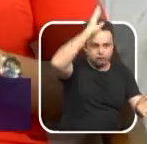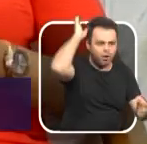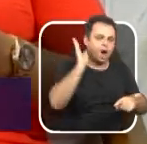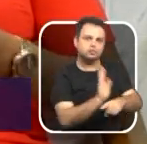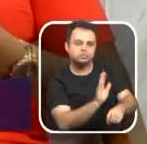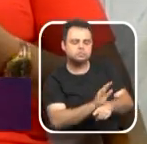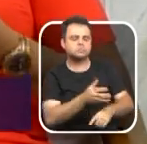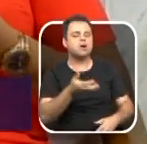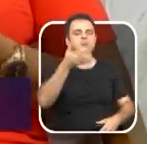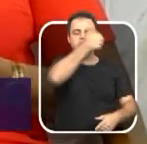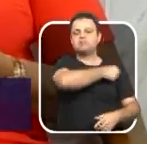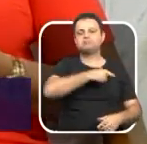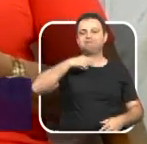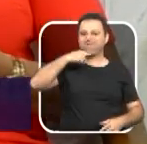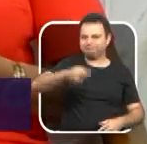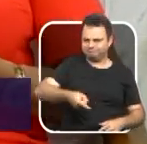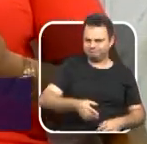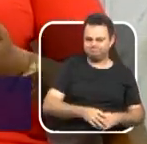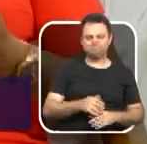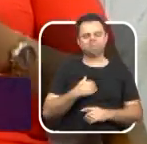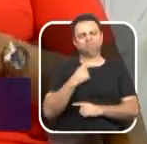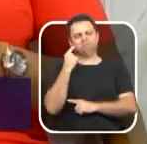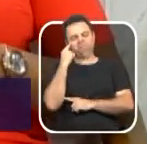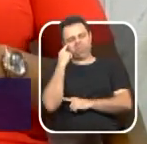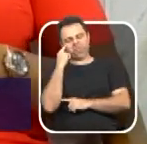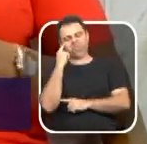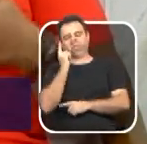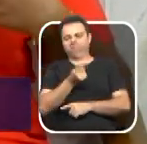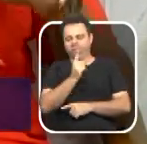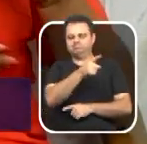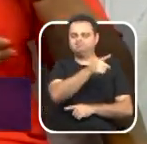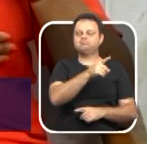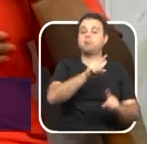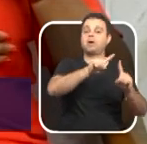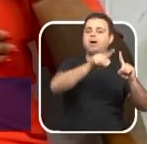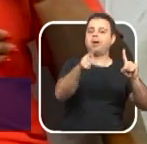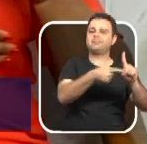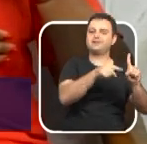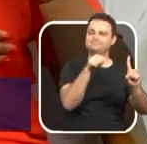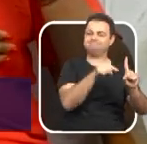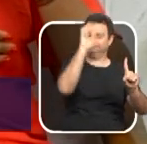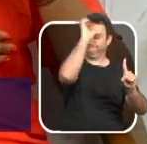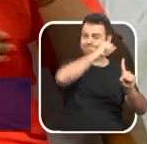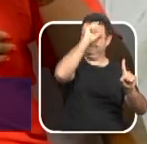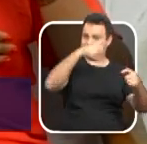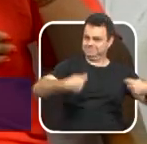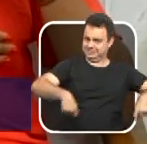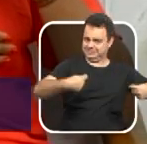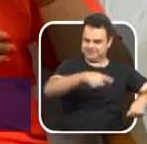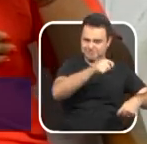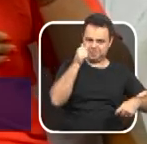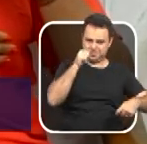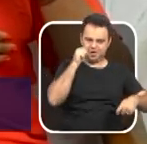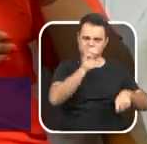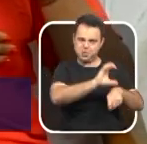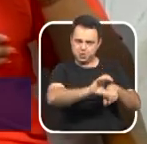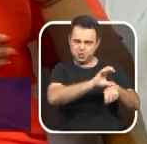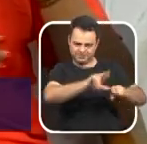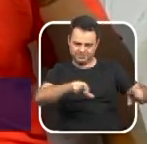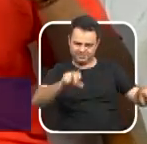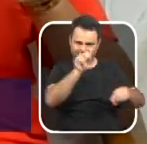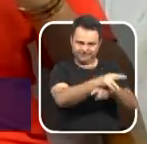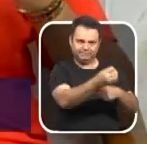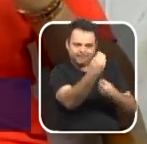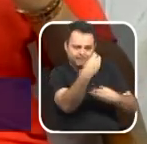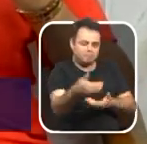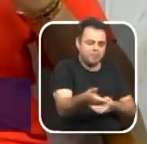mulheres que estiverem fazendo o pré-natal, elas têm que aprender, porque é a criança que afoga na amamentação. E a